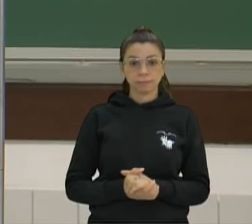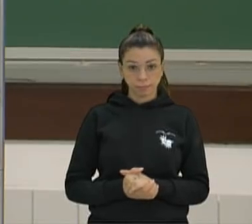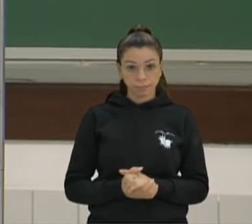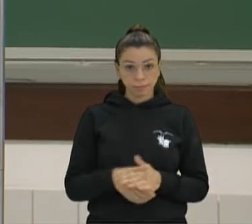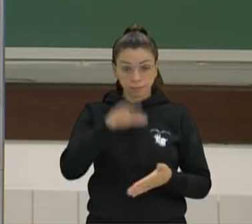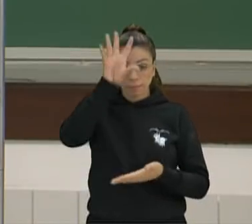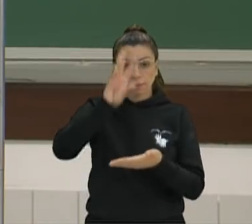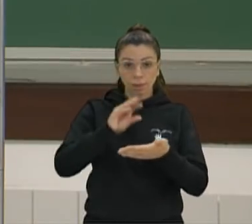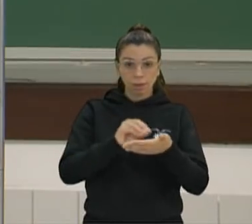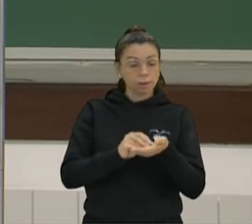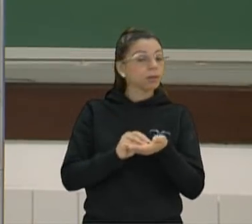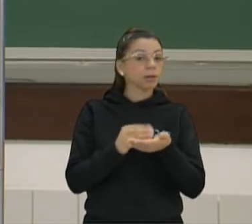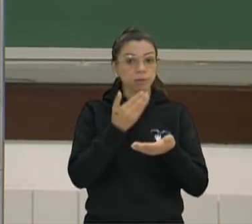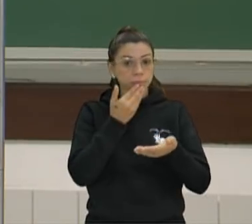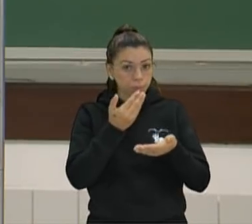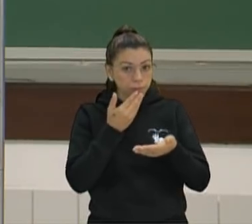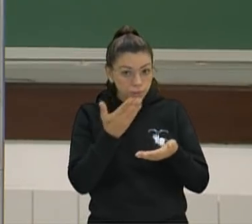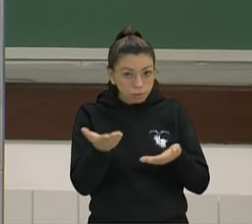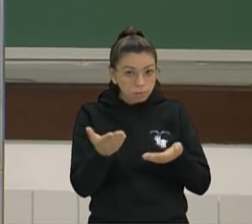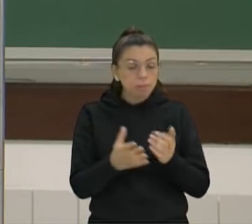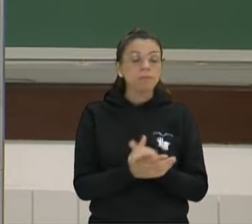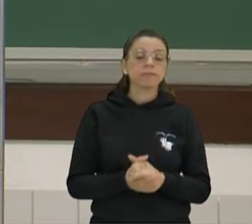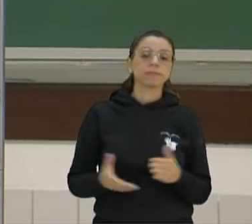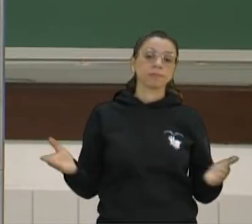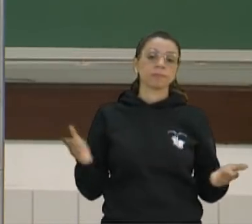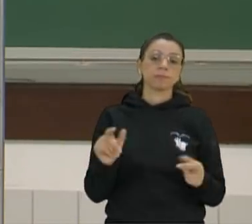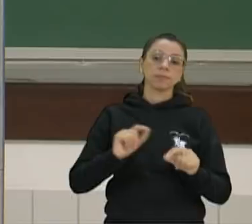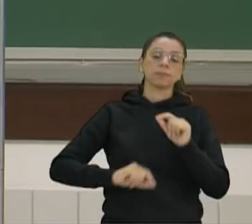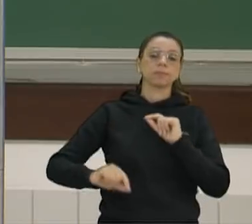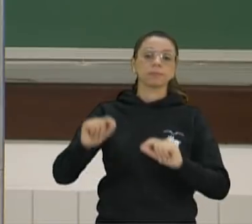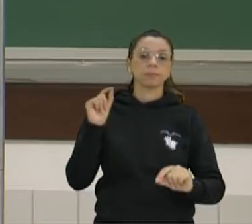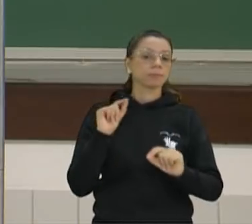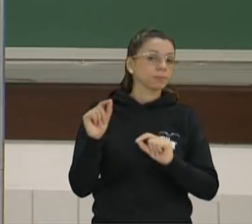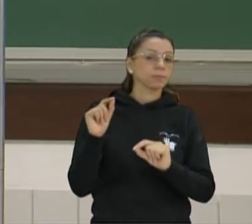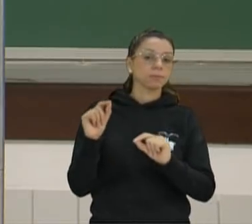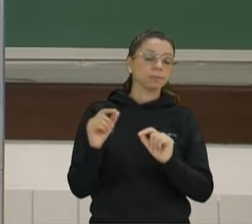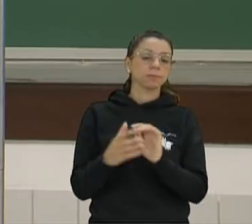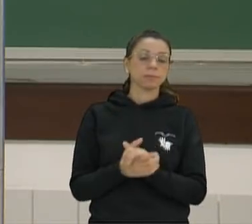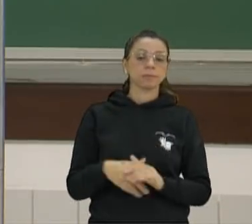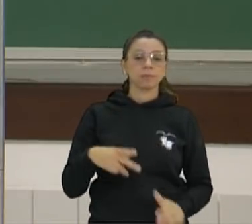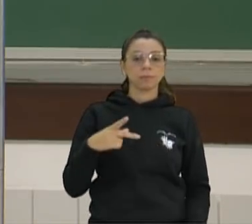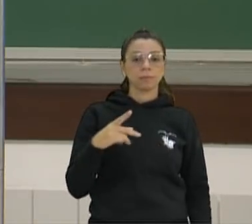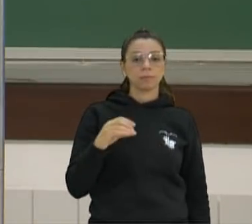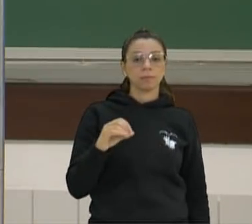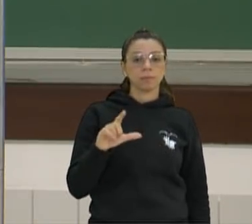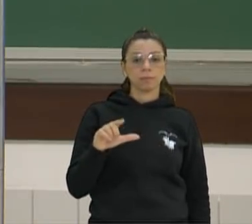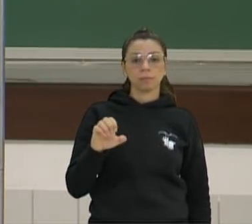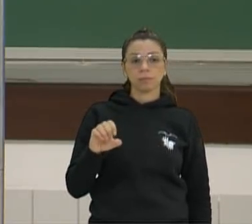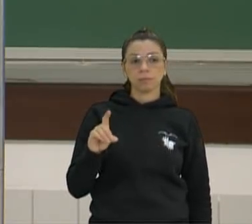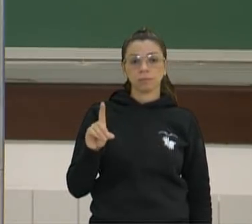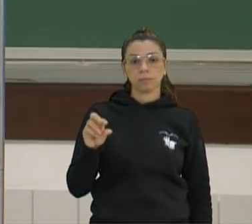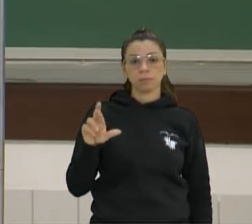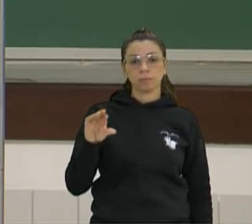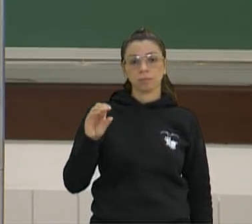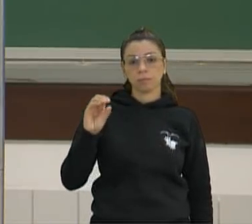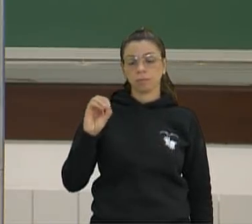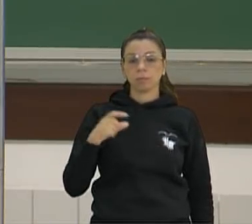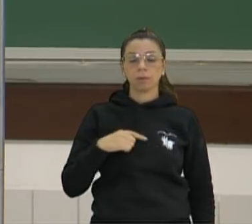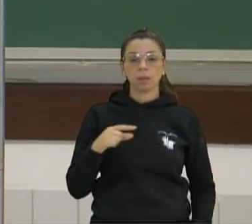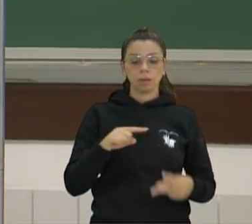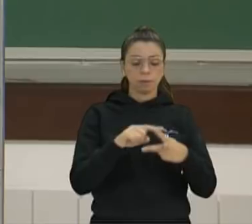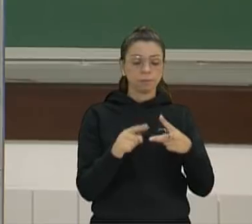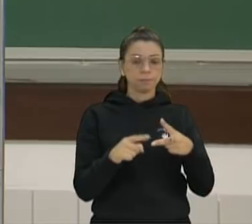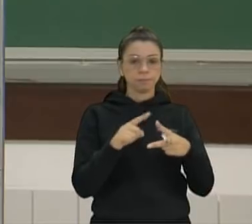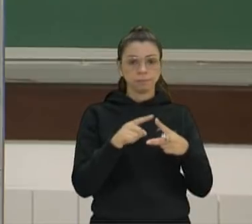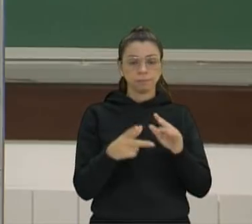Anotou o que foi pedido lá para você? Agora a gente vai falar um pouquinho sobre a questão dos poliedros. Os poliedros, eles são formados por 2